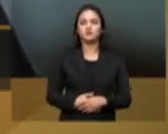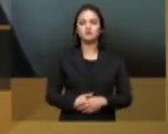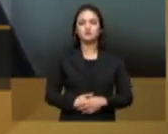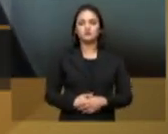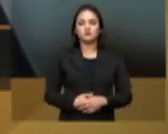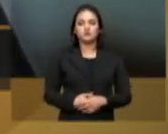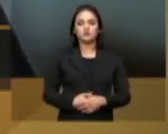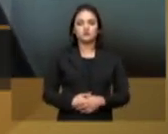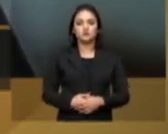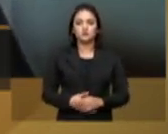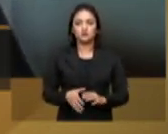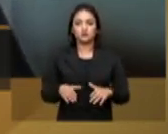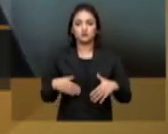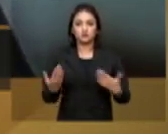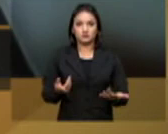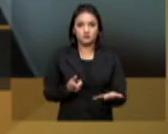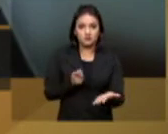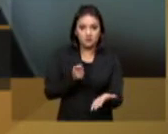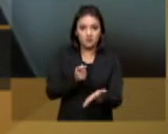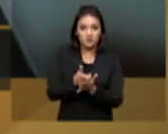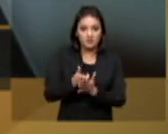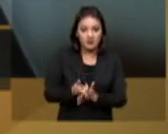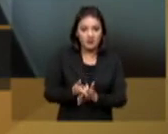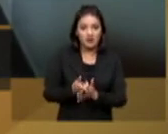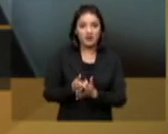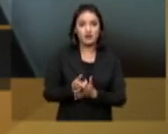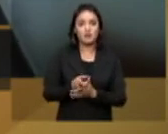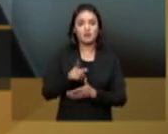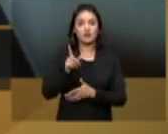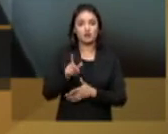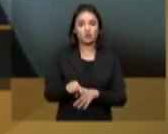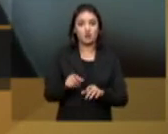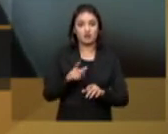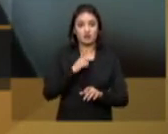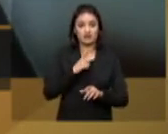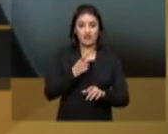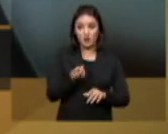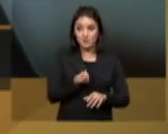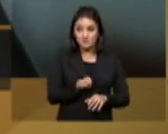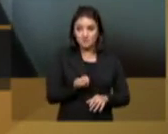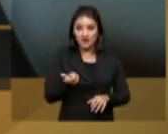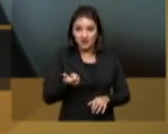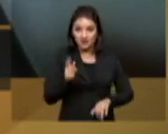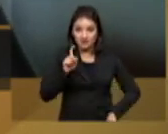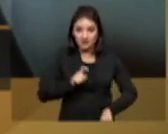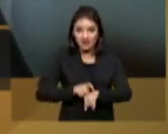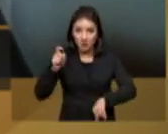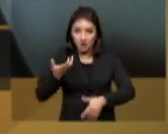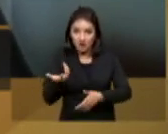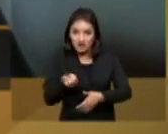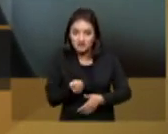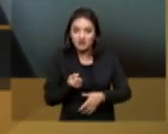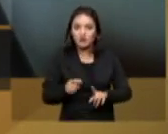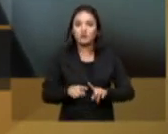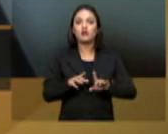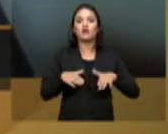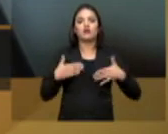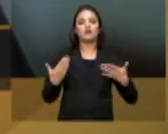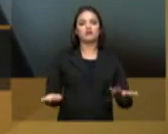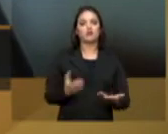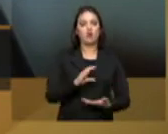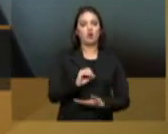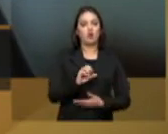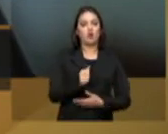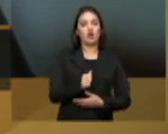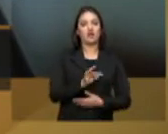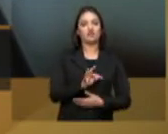Quando o pagamento de uma contribuição decorrer da concessão de um benefício imediato, a carga de coatividade